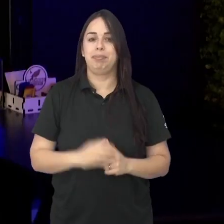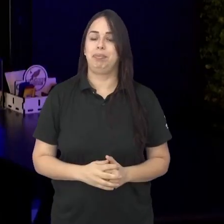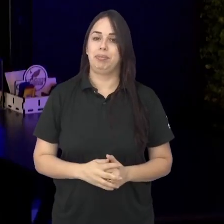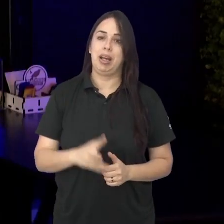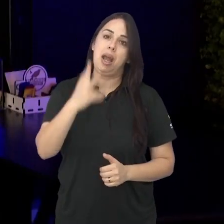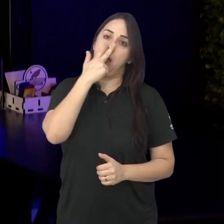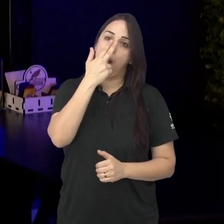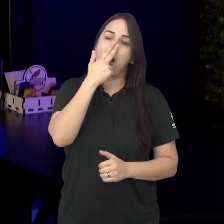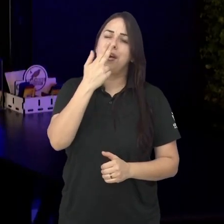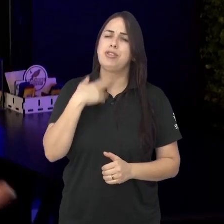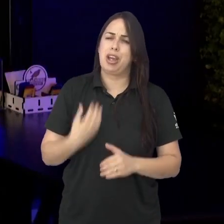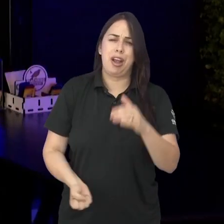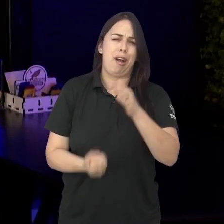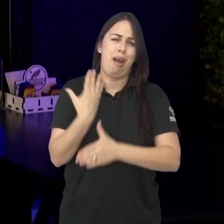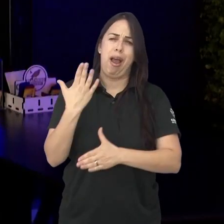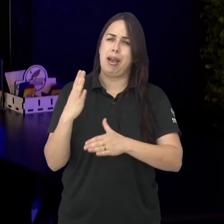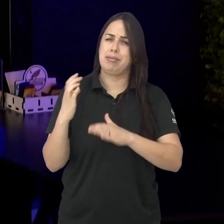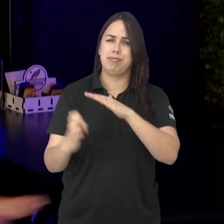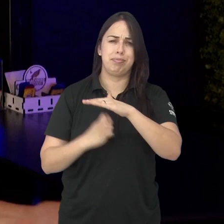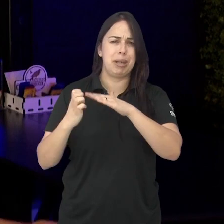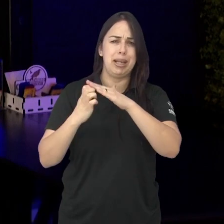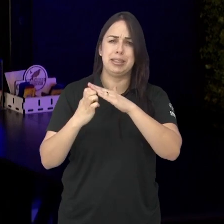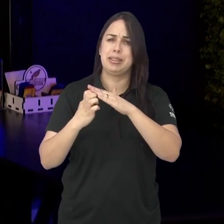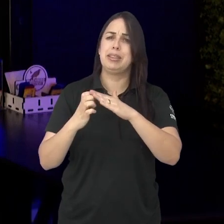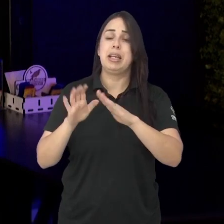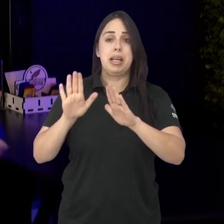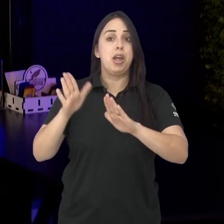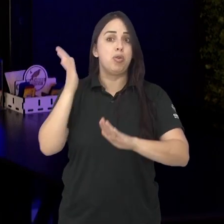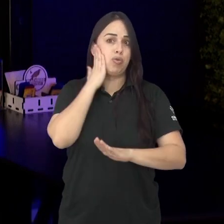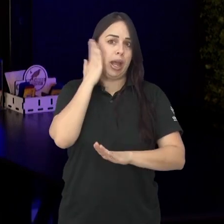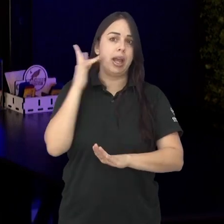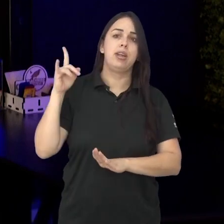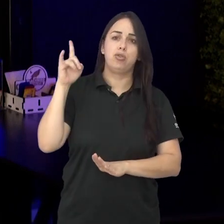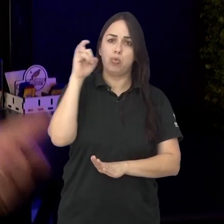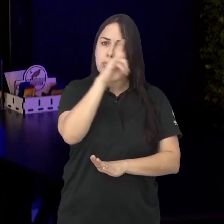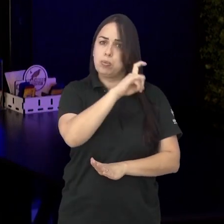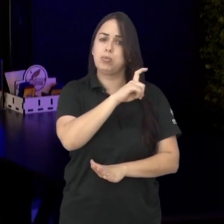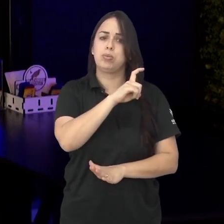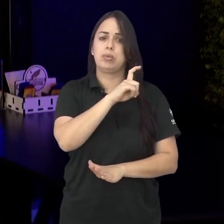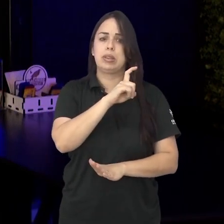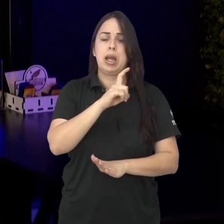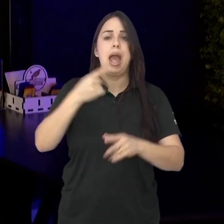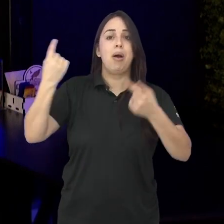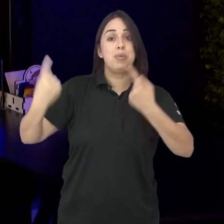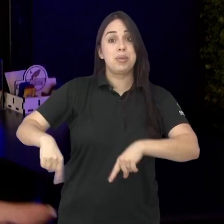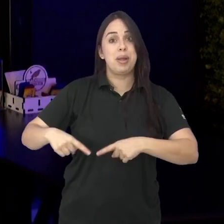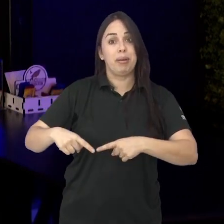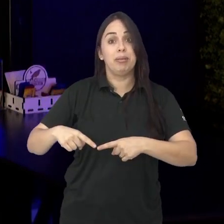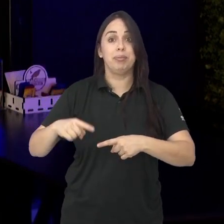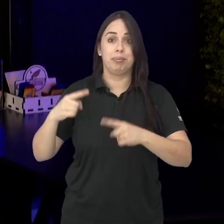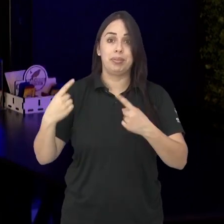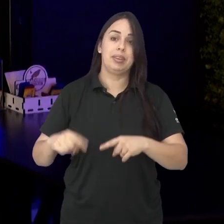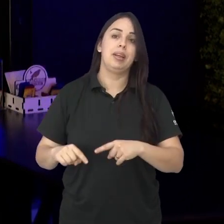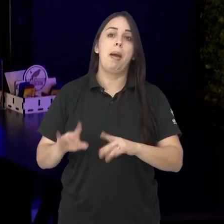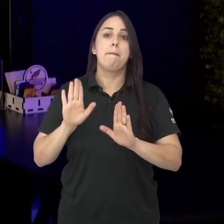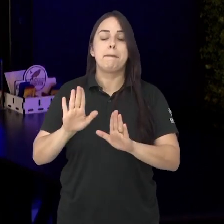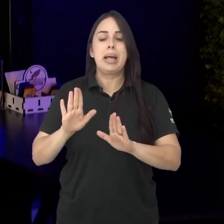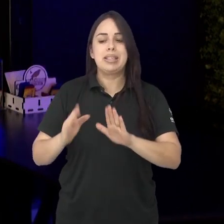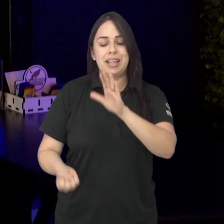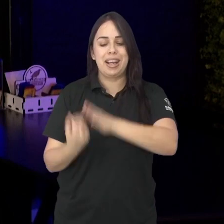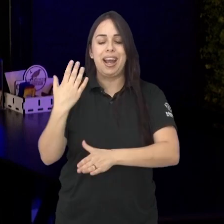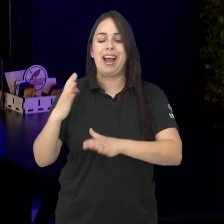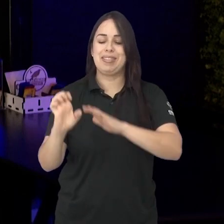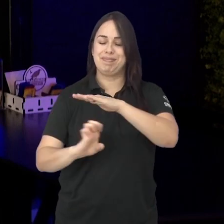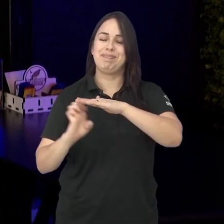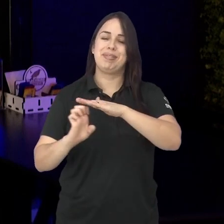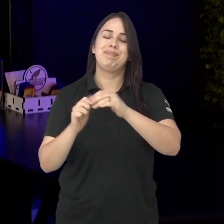vale a pena empreender, no geral. Apesar das dificuldades, apesar do desafio que é, eu